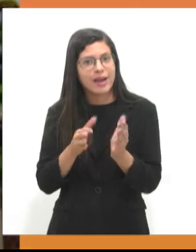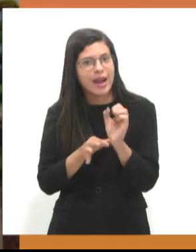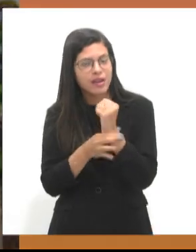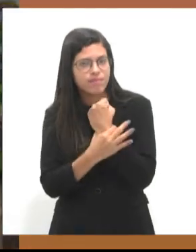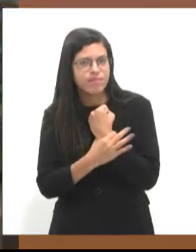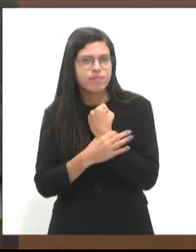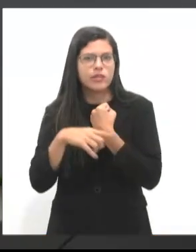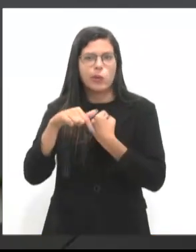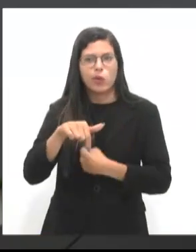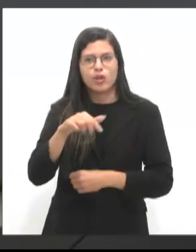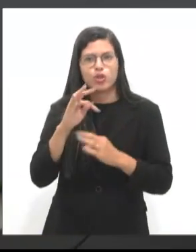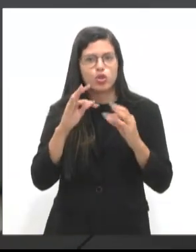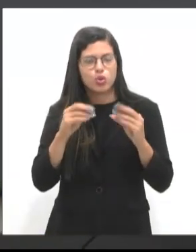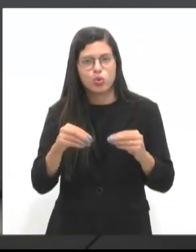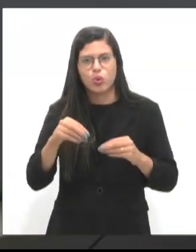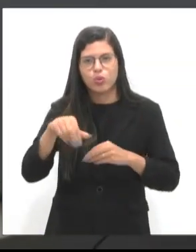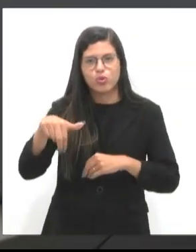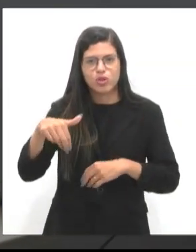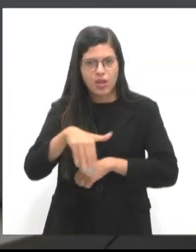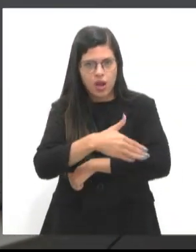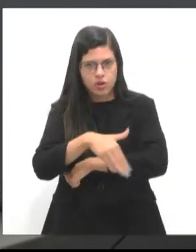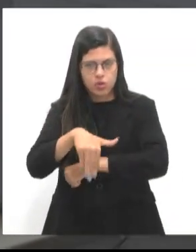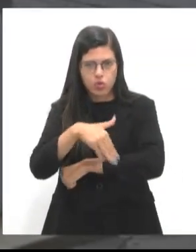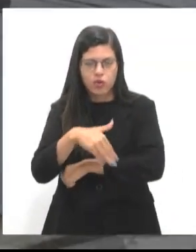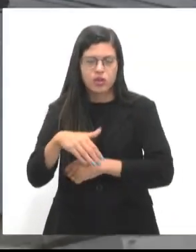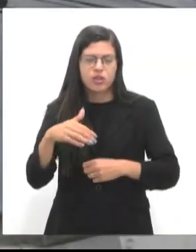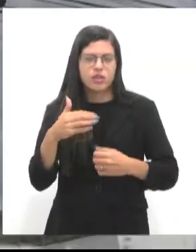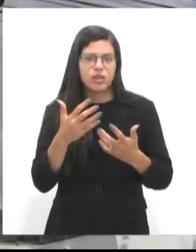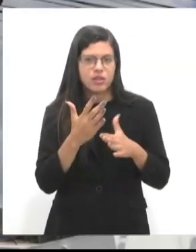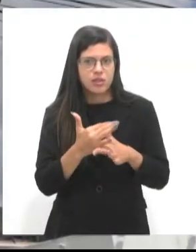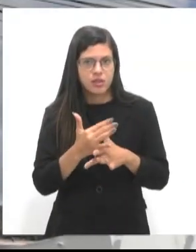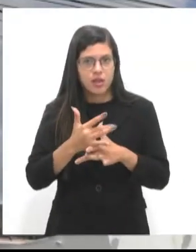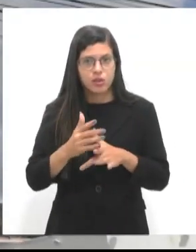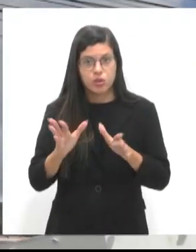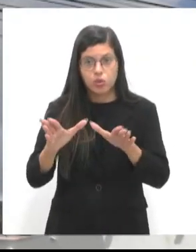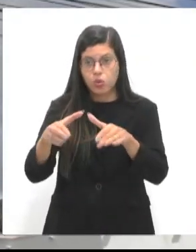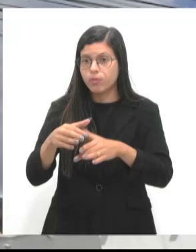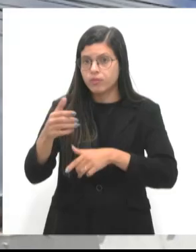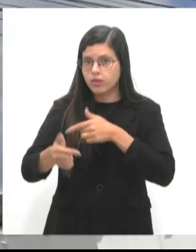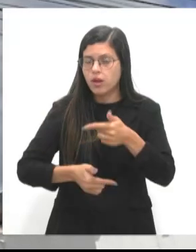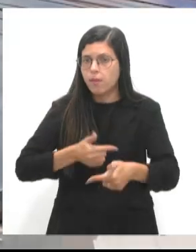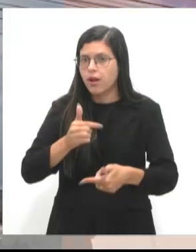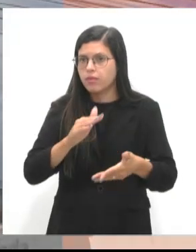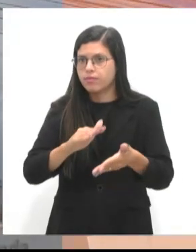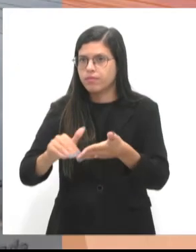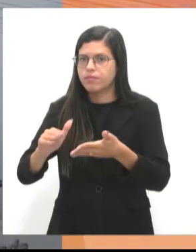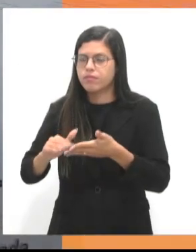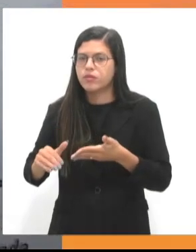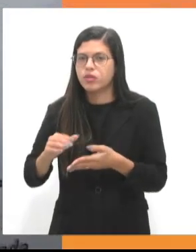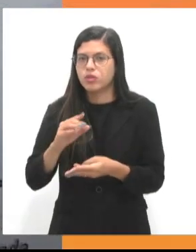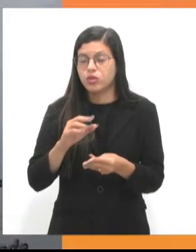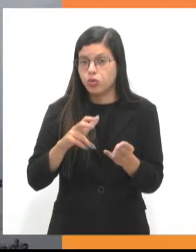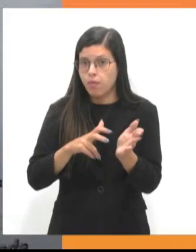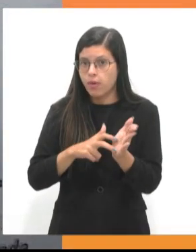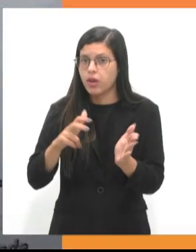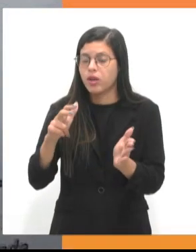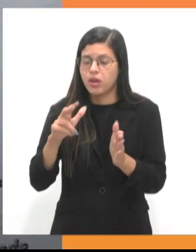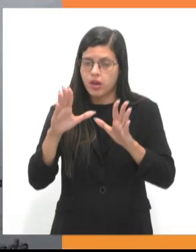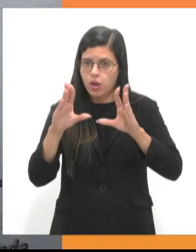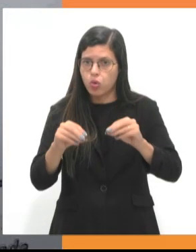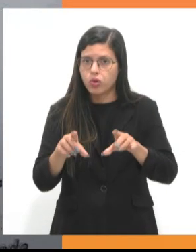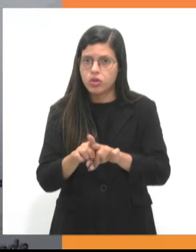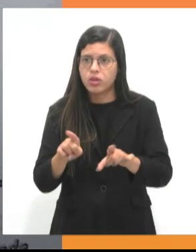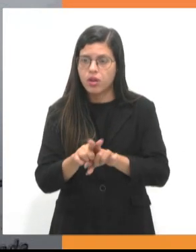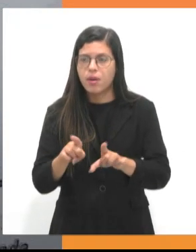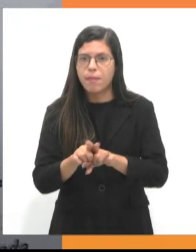de todos que circulam pelas ruas e avenidas da cidade. Equipes trabalham na remoção em turnos, durante o dia e a noite. A retirada